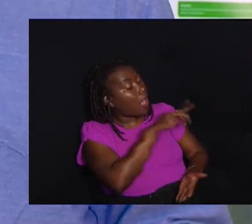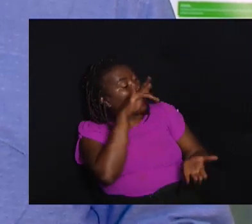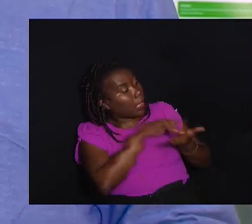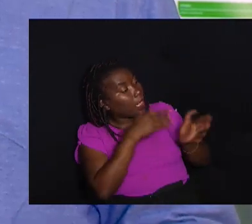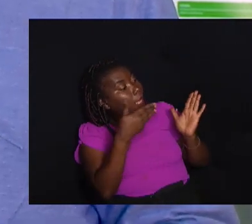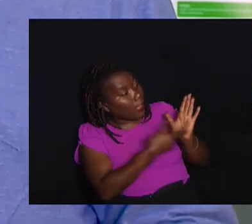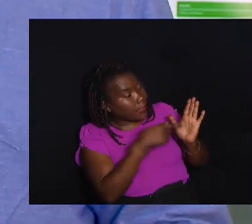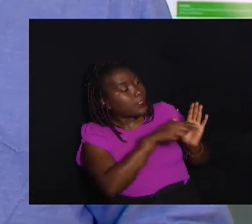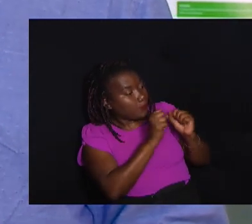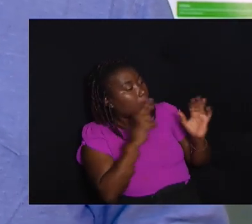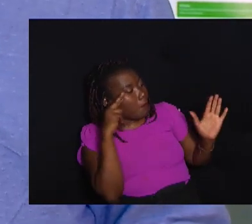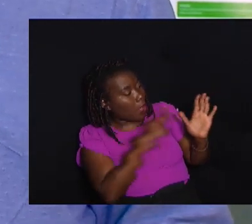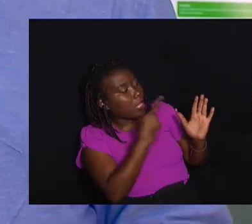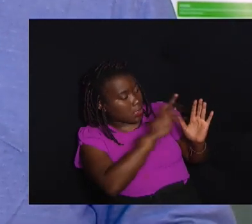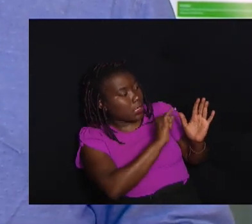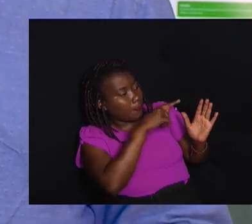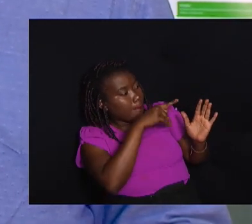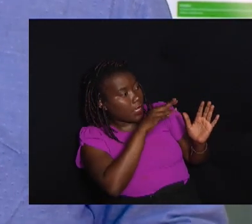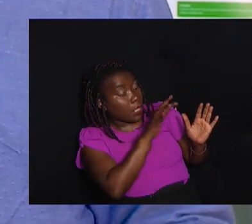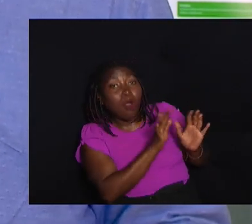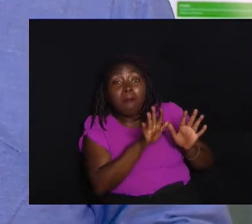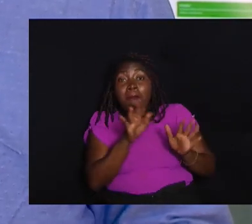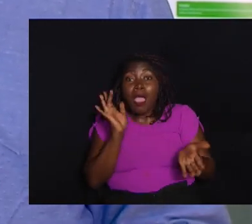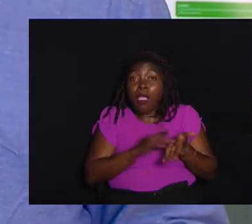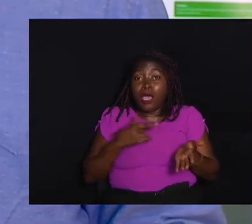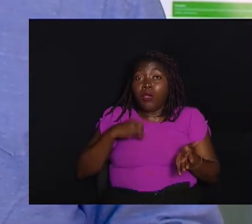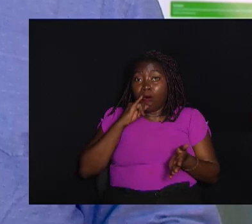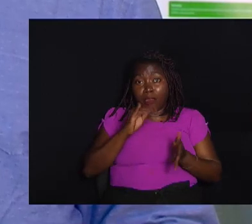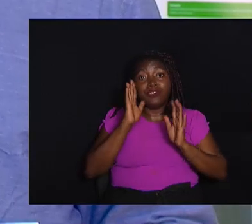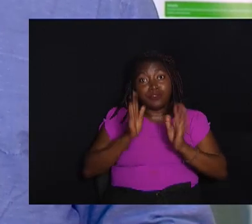seu IPTU, mas o link é esse que eu passei,